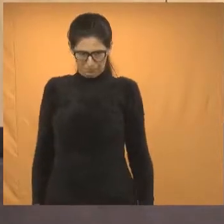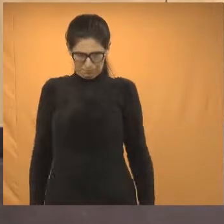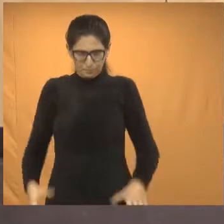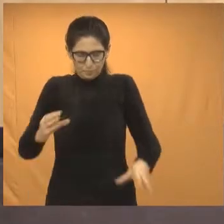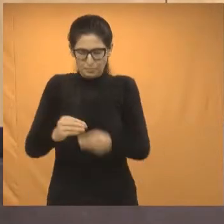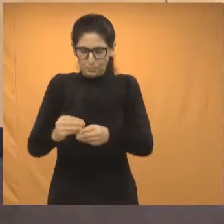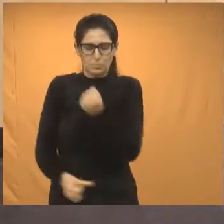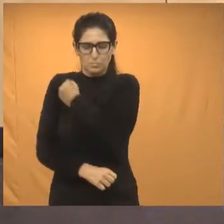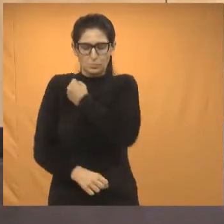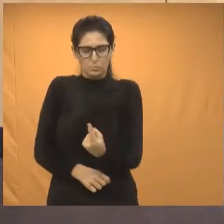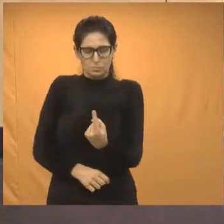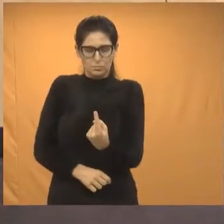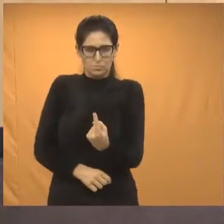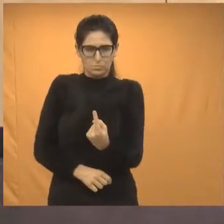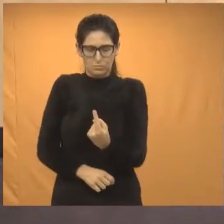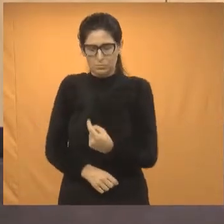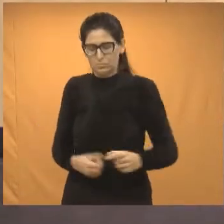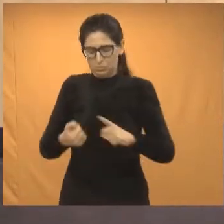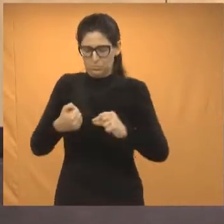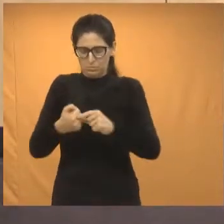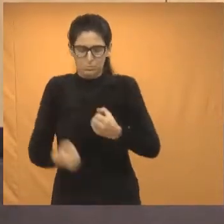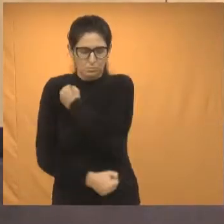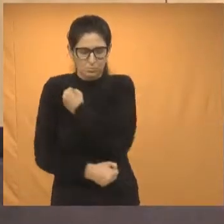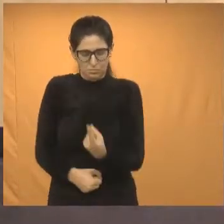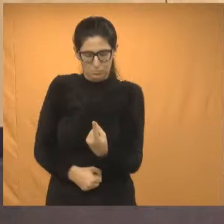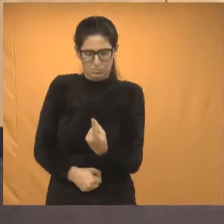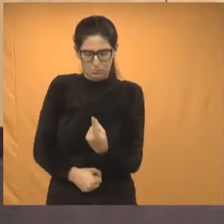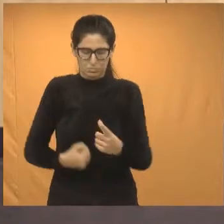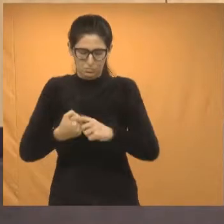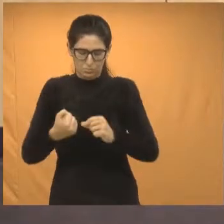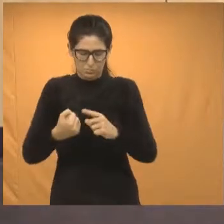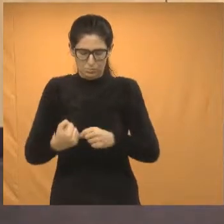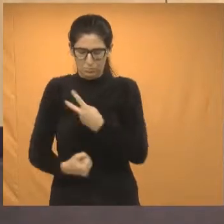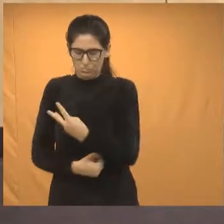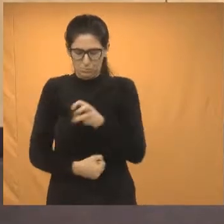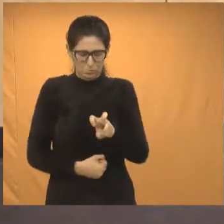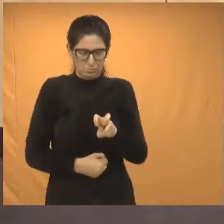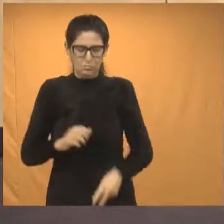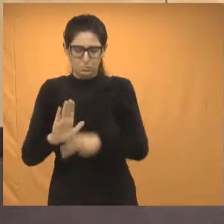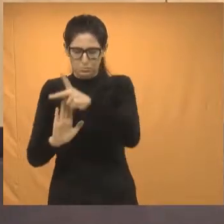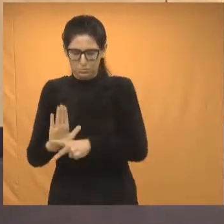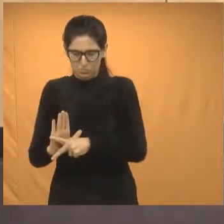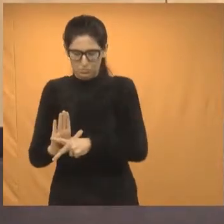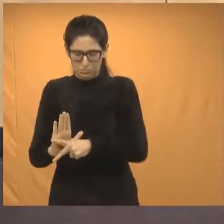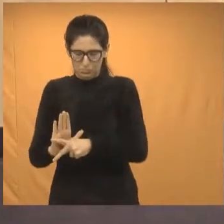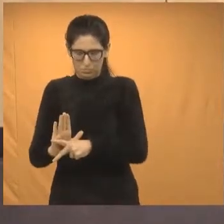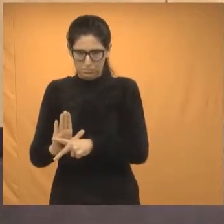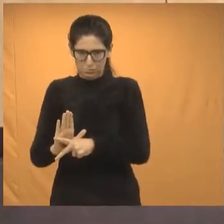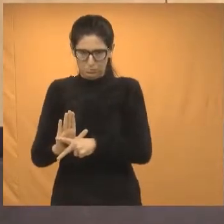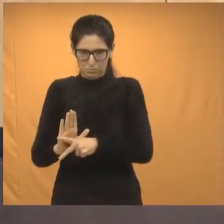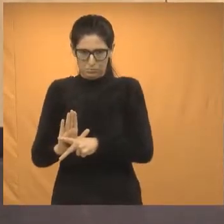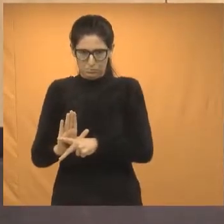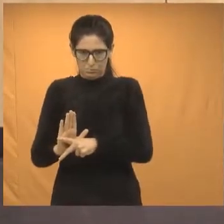Emenda número 1. Artigo 1º. O artigo 35 do projeto passa a ter